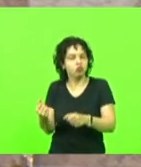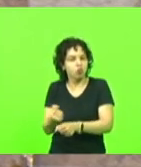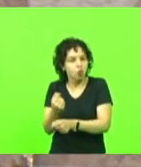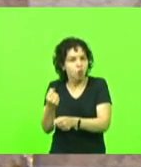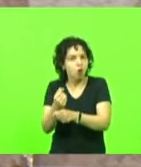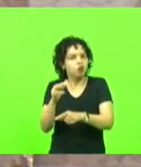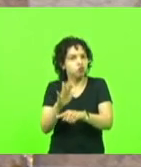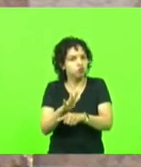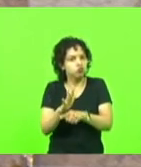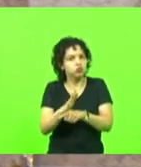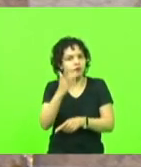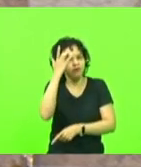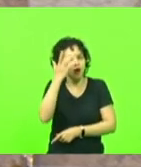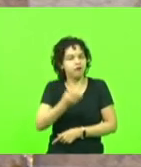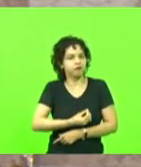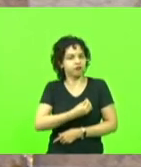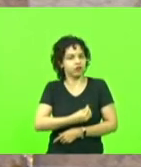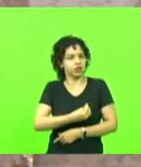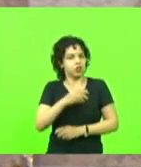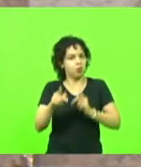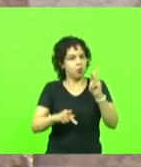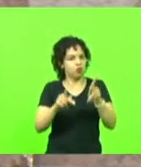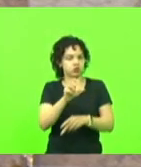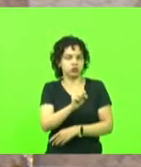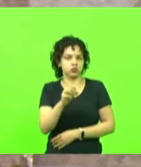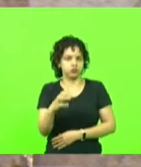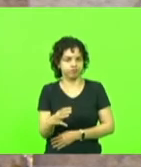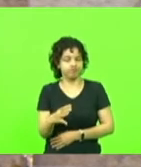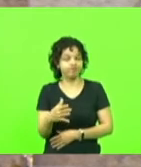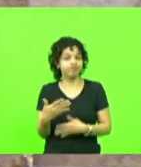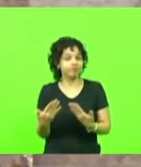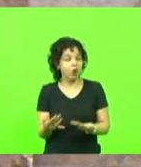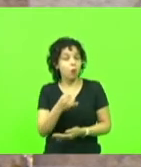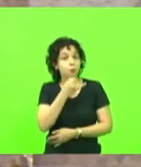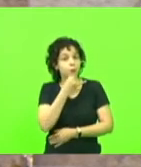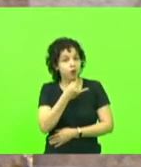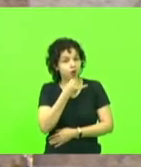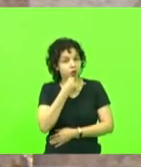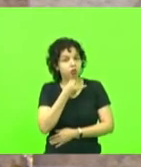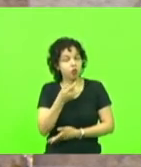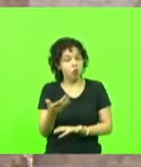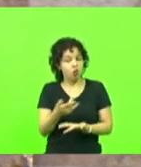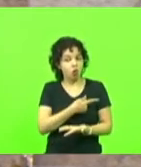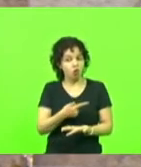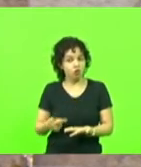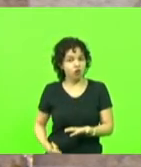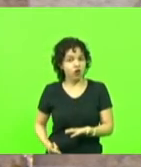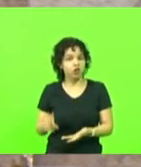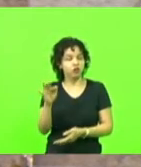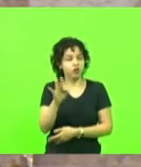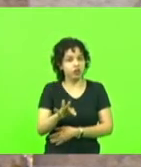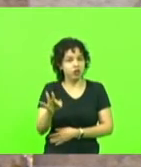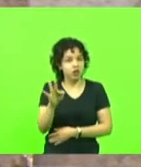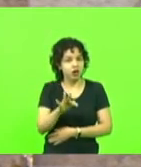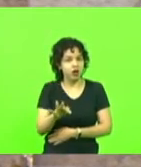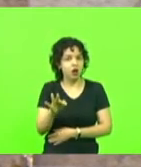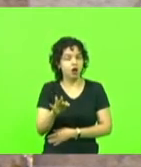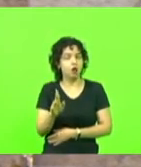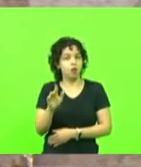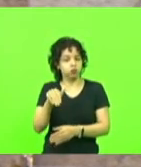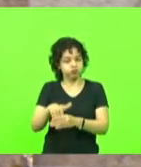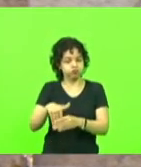Uma pena que o governo federal, que foi essa gestão tão bem aprovada na urna